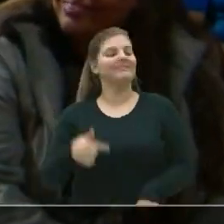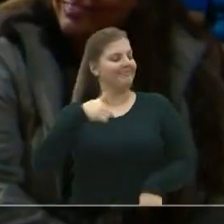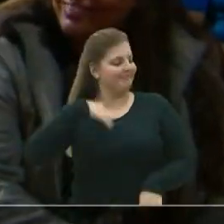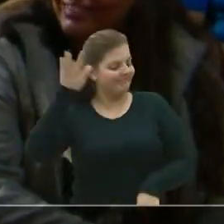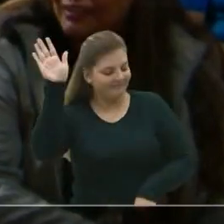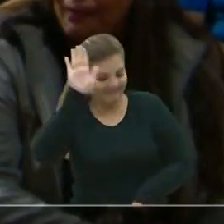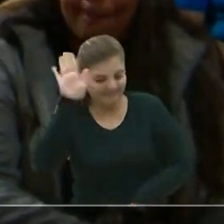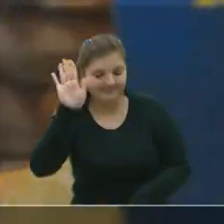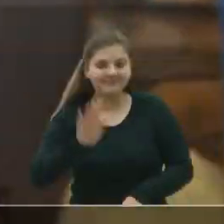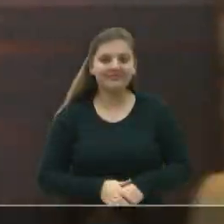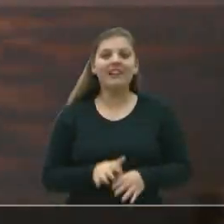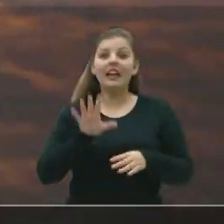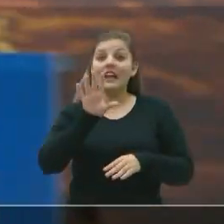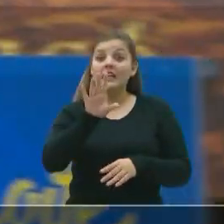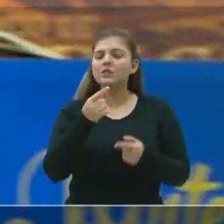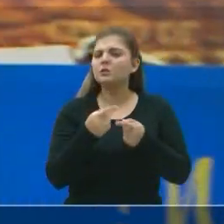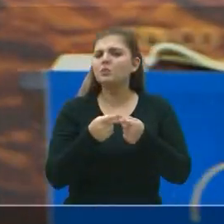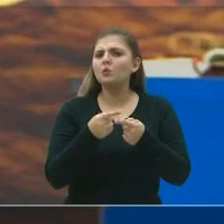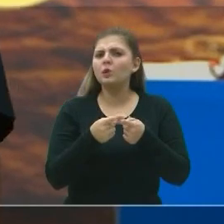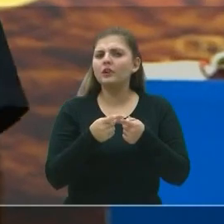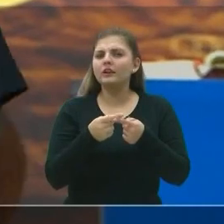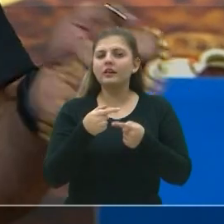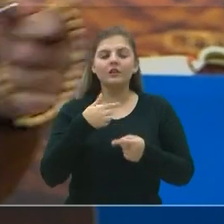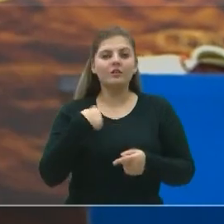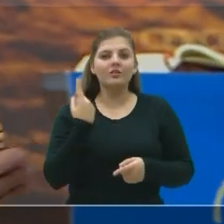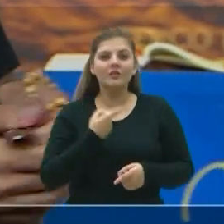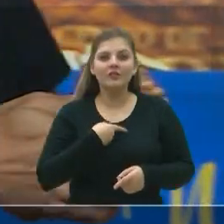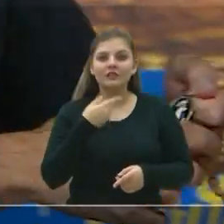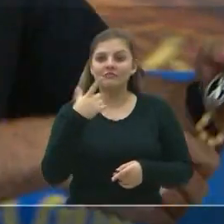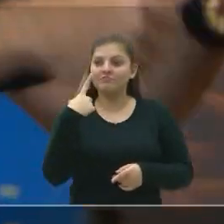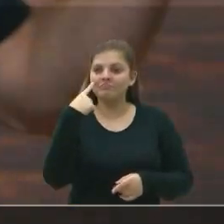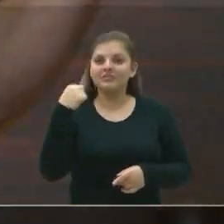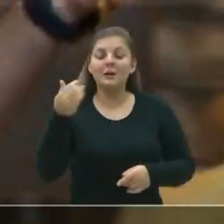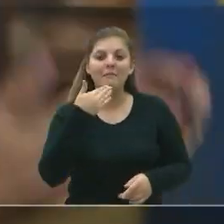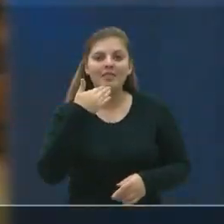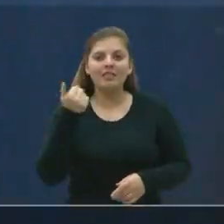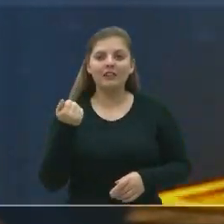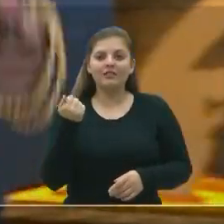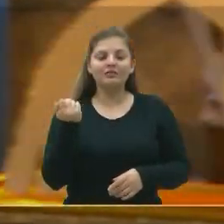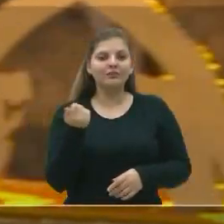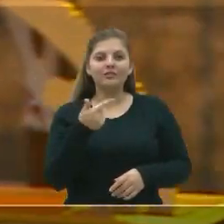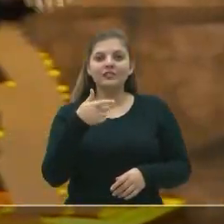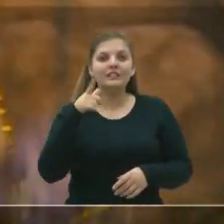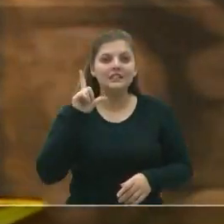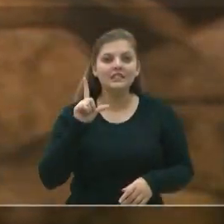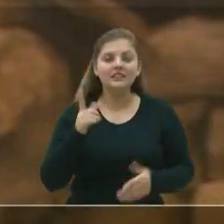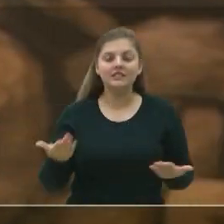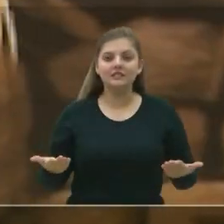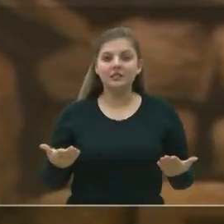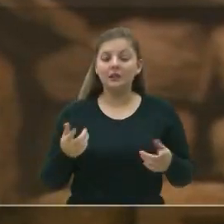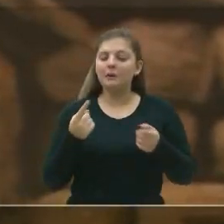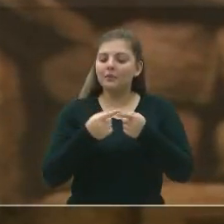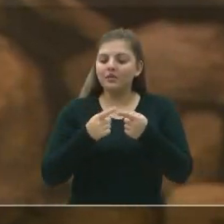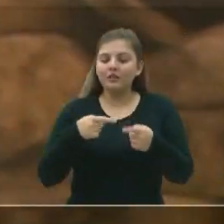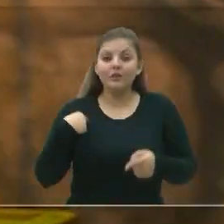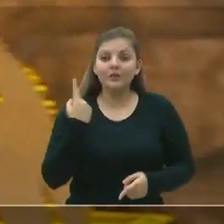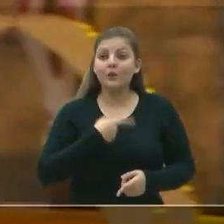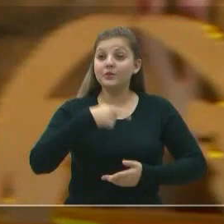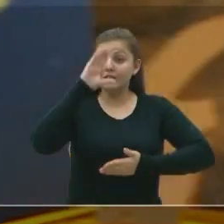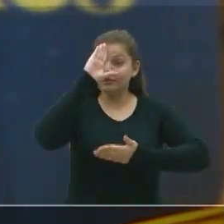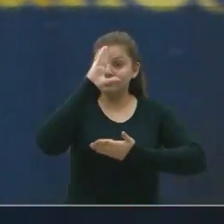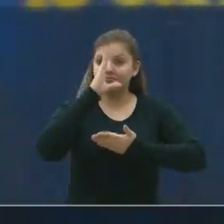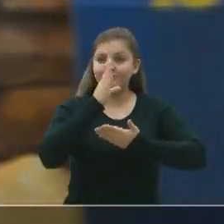É isto, por que que nós vamos embora melhor do que chegamos? Porque nós acreditamos que estamos